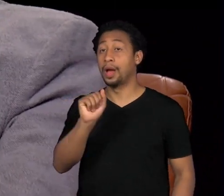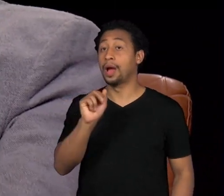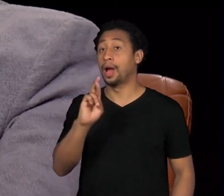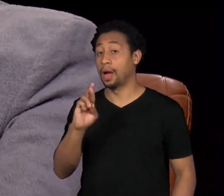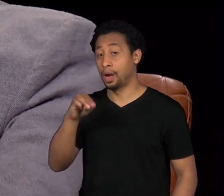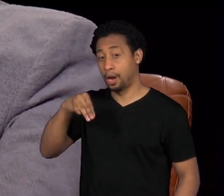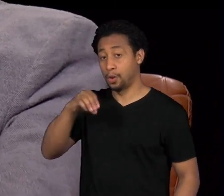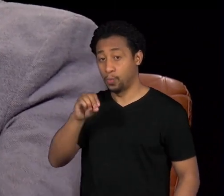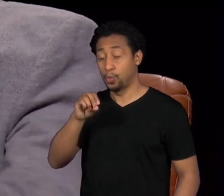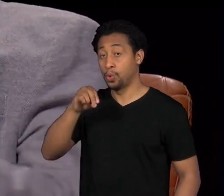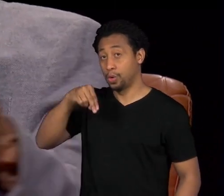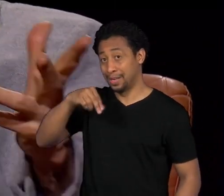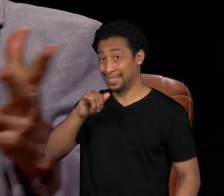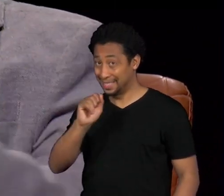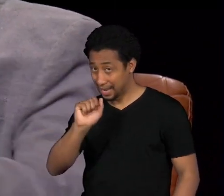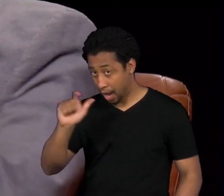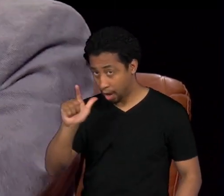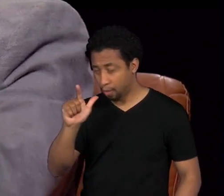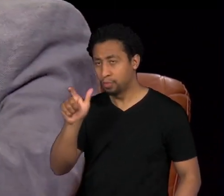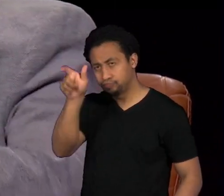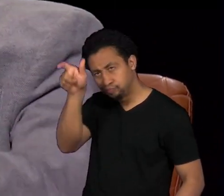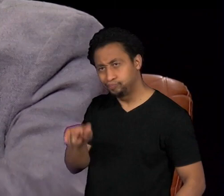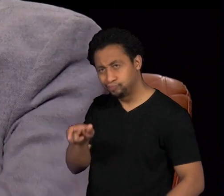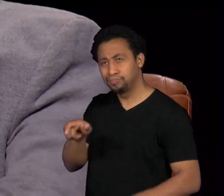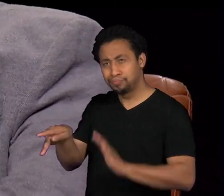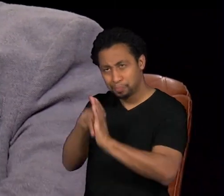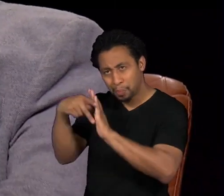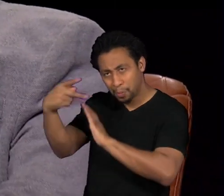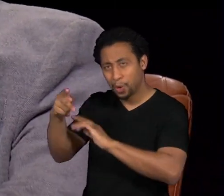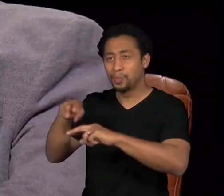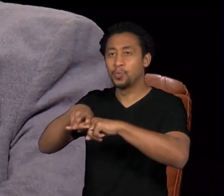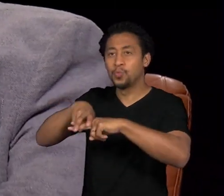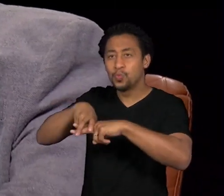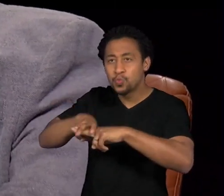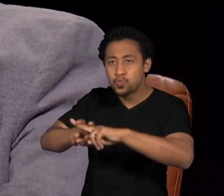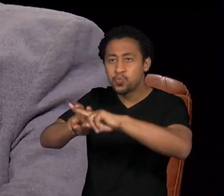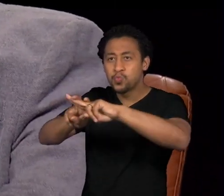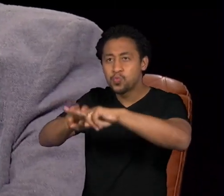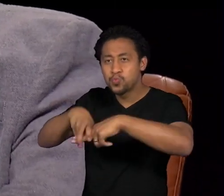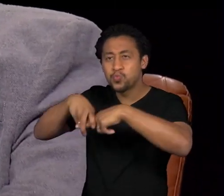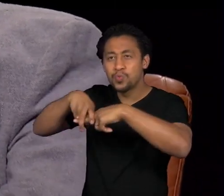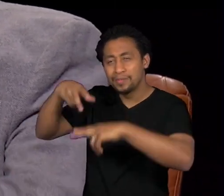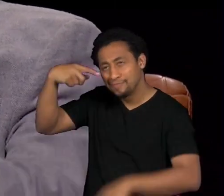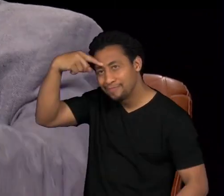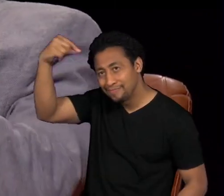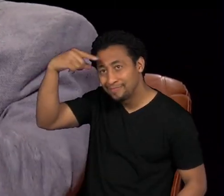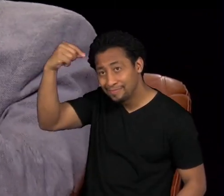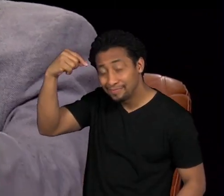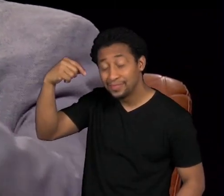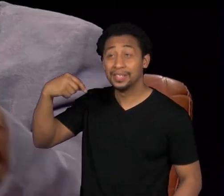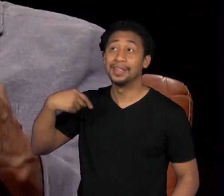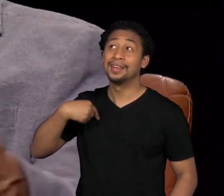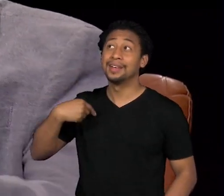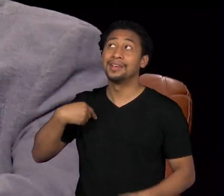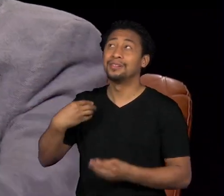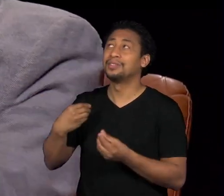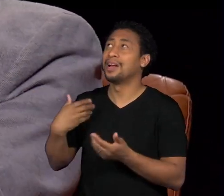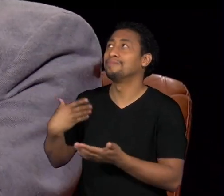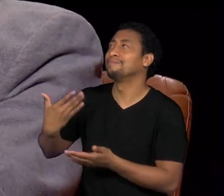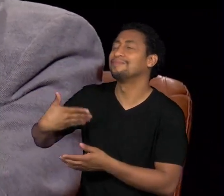de direito eu tinha já alguns anos alguns anos não vários anos de estudo do violino